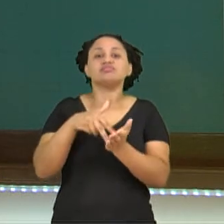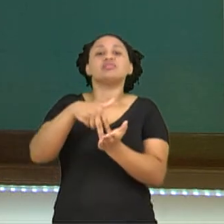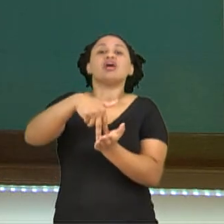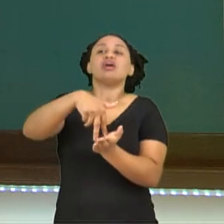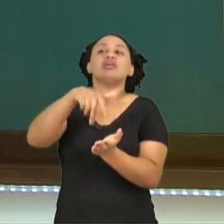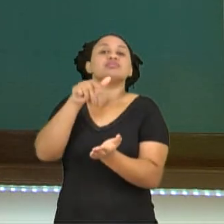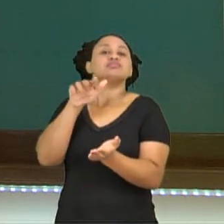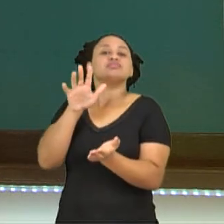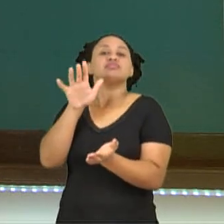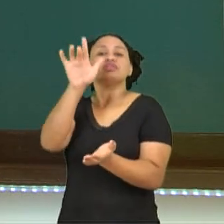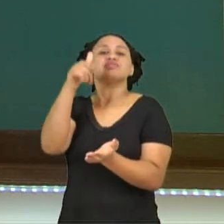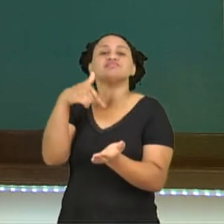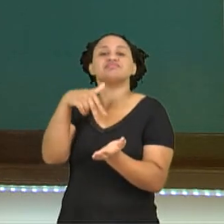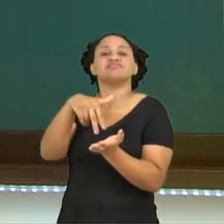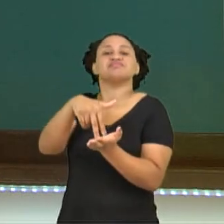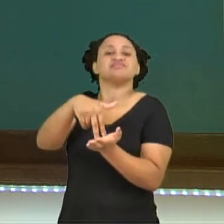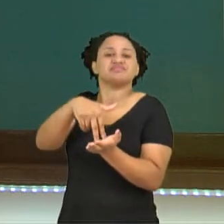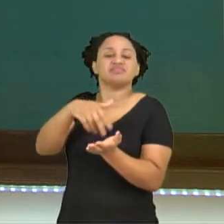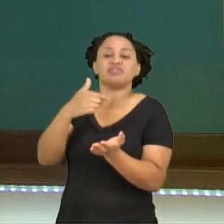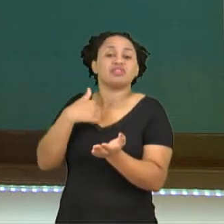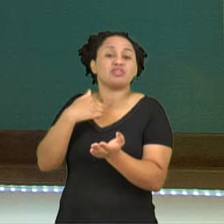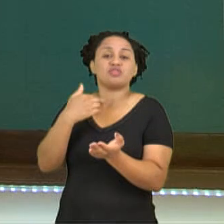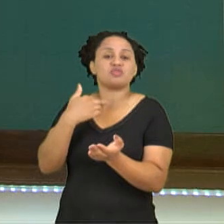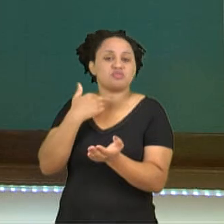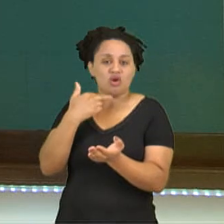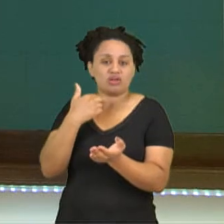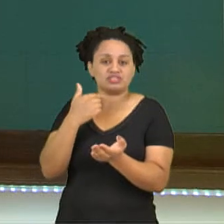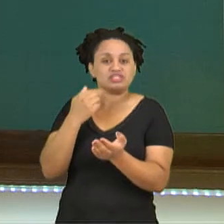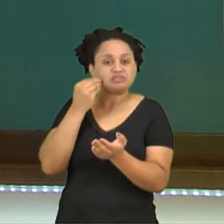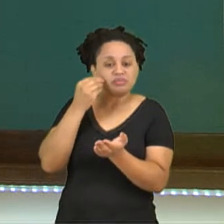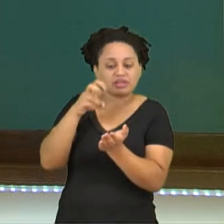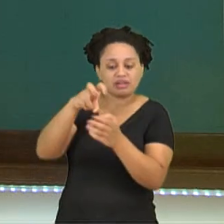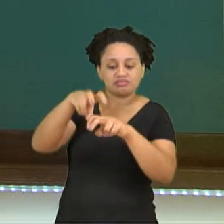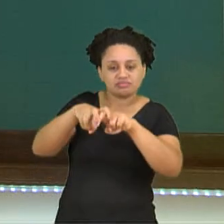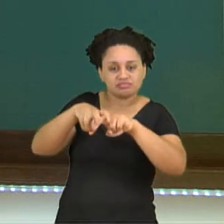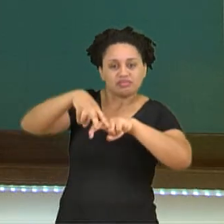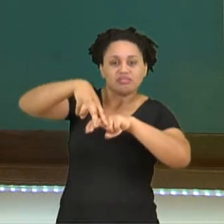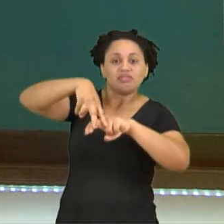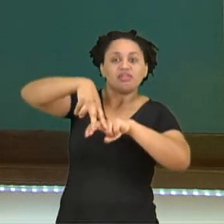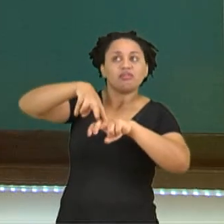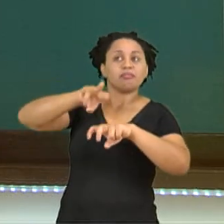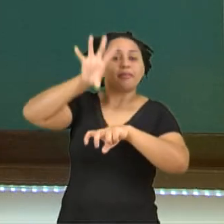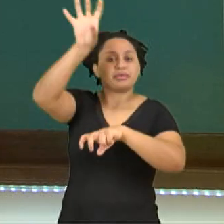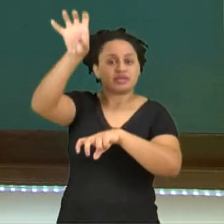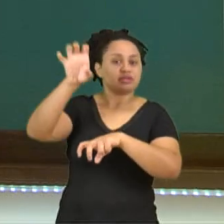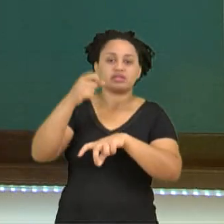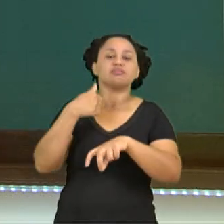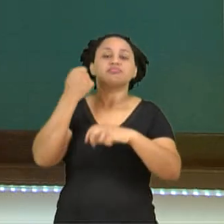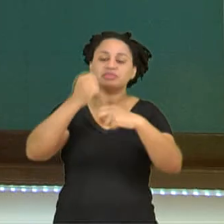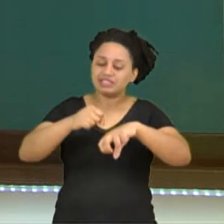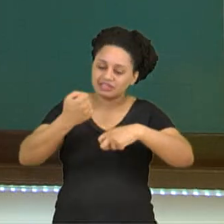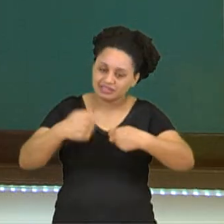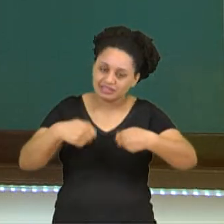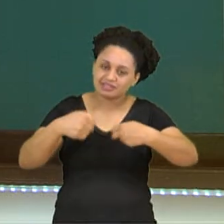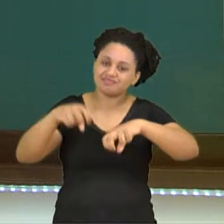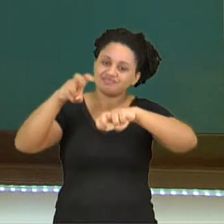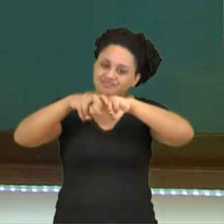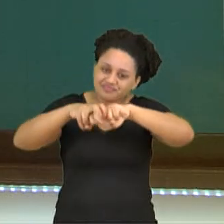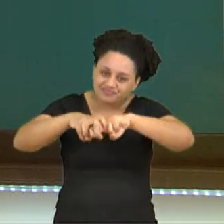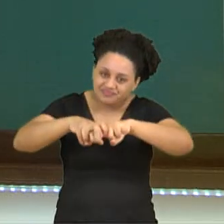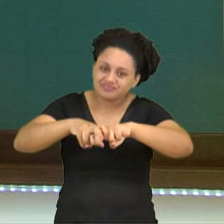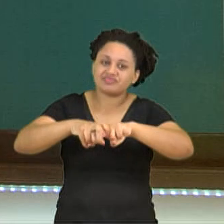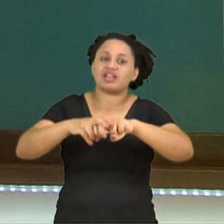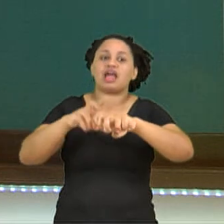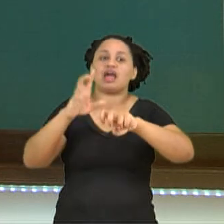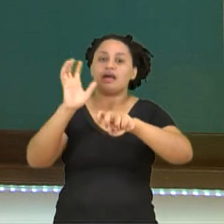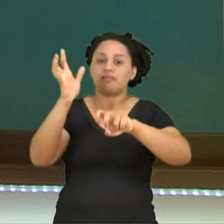ficar apoiado para tentar pegar essa bola, certo? Ele tem que ficar sentado até